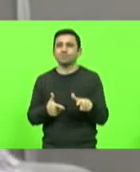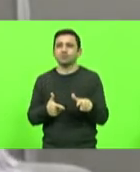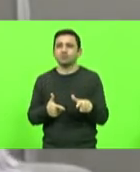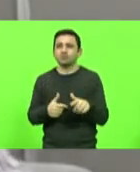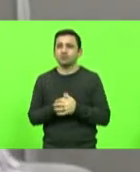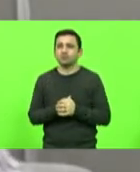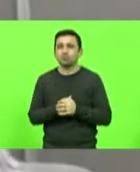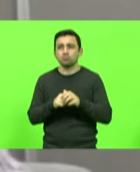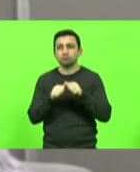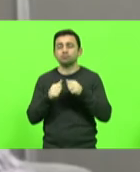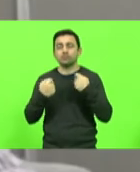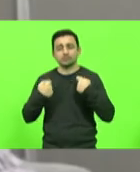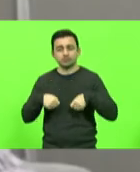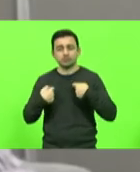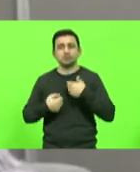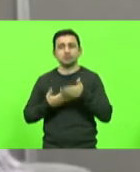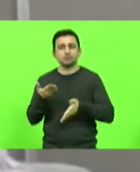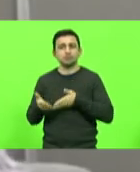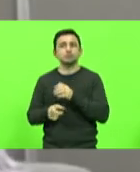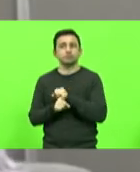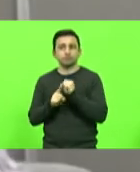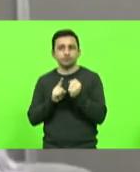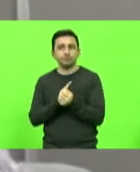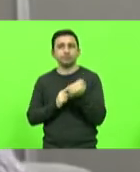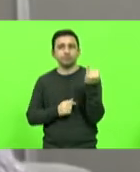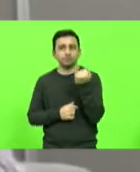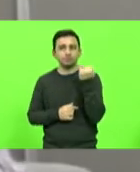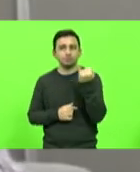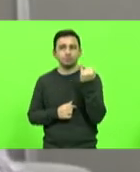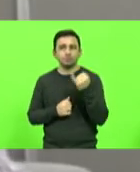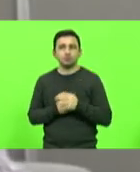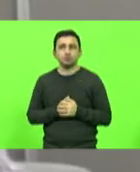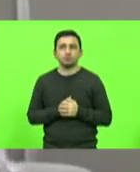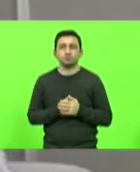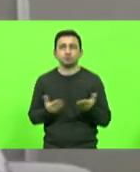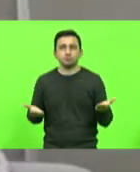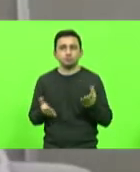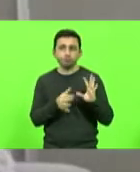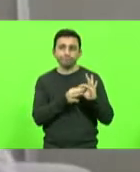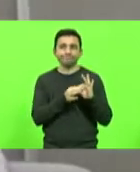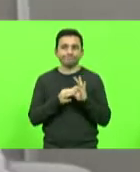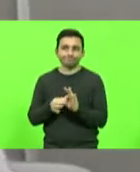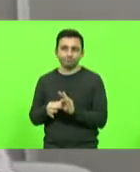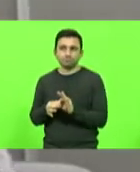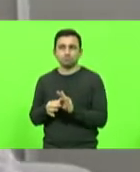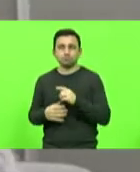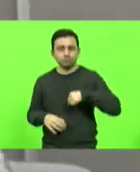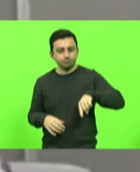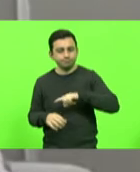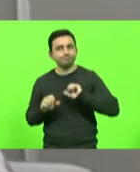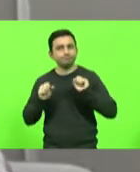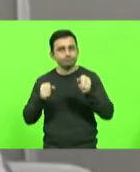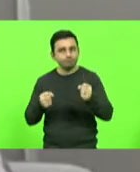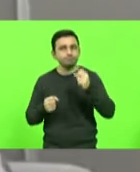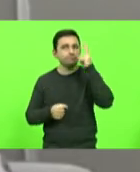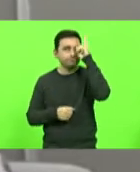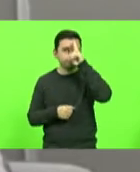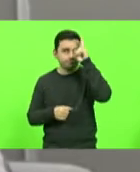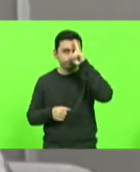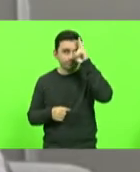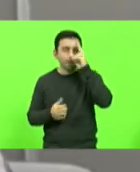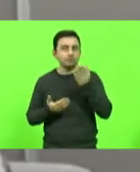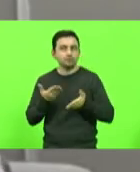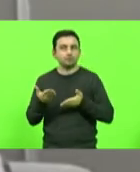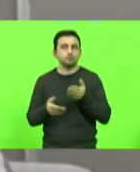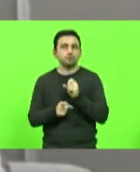da política de assistência social. E nesse contexto, é importante então a gente reforçar e relembrar que a assistência social ela